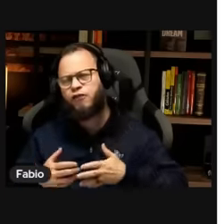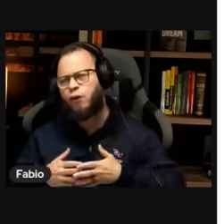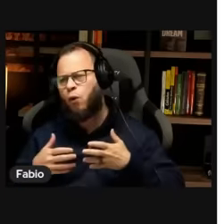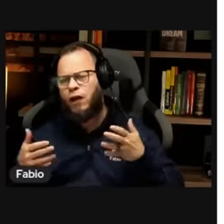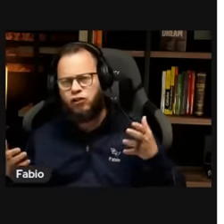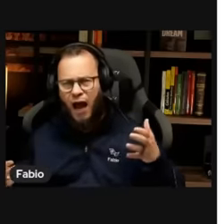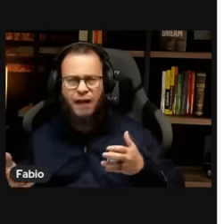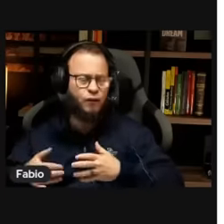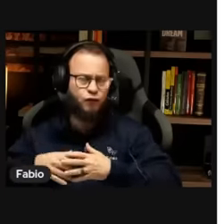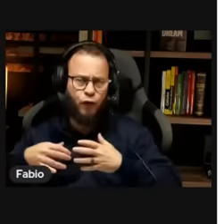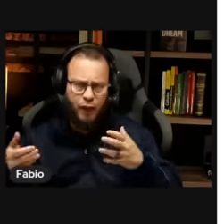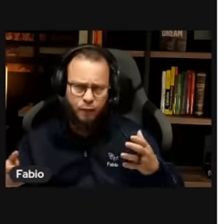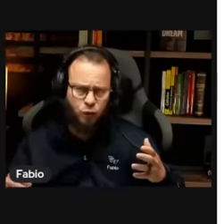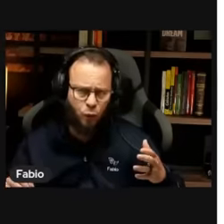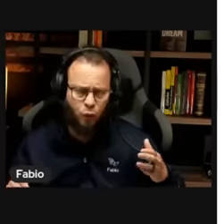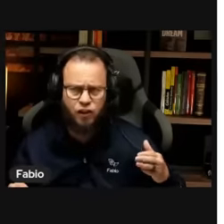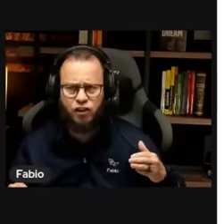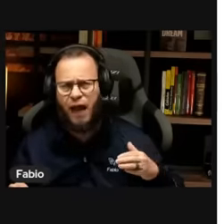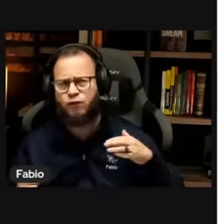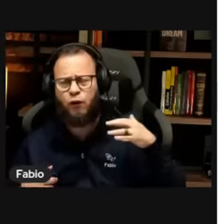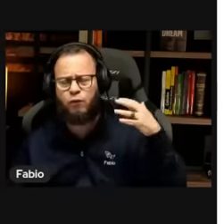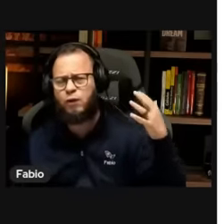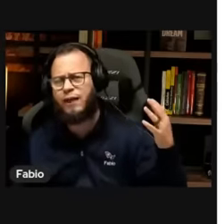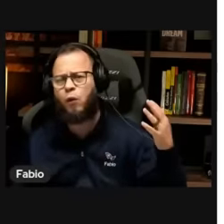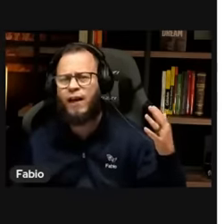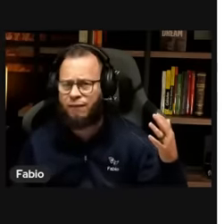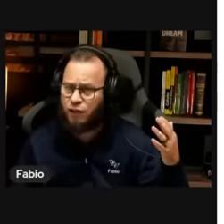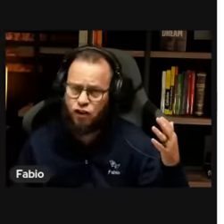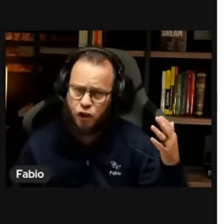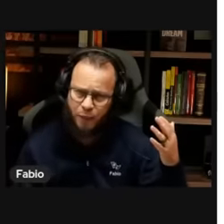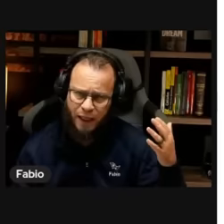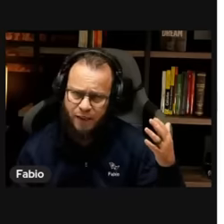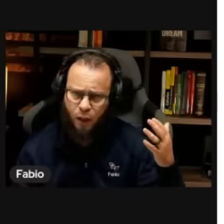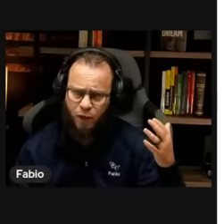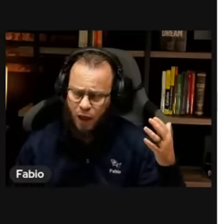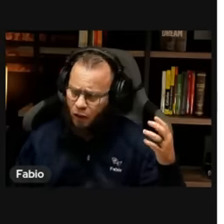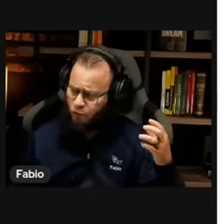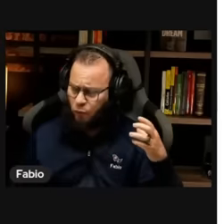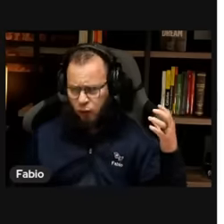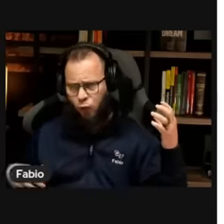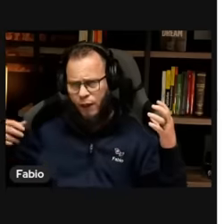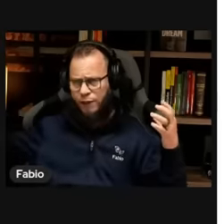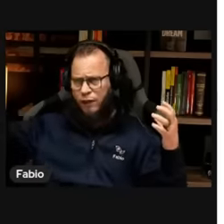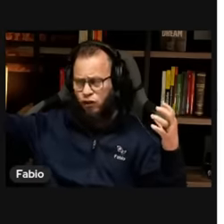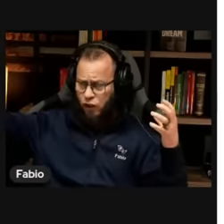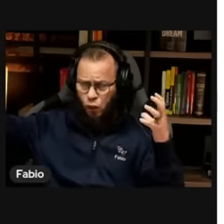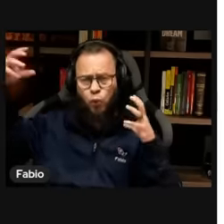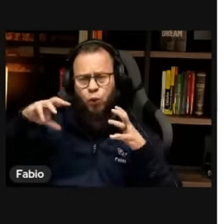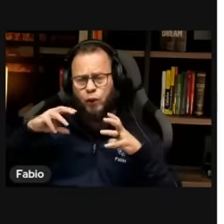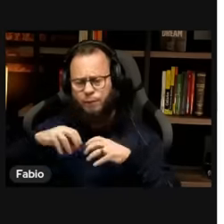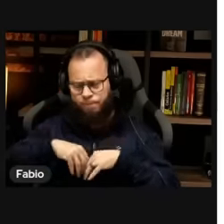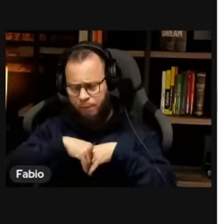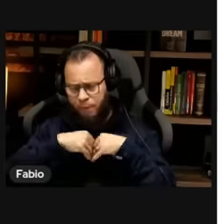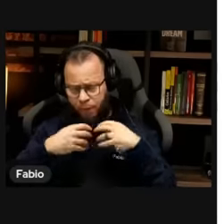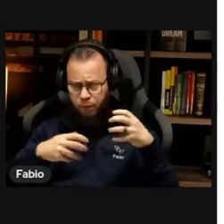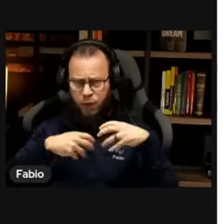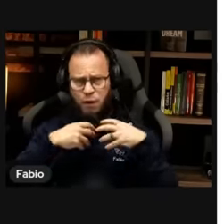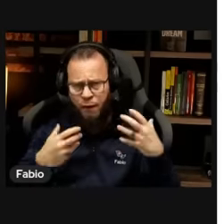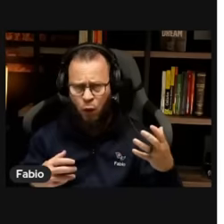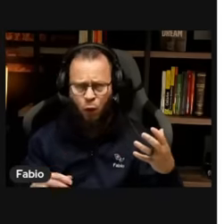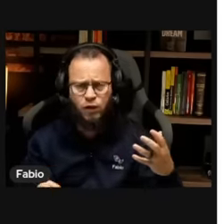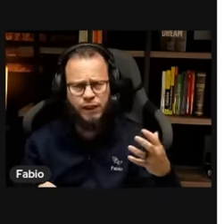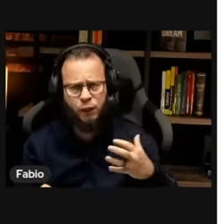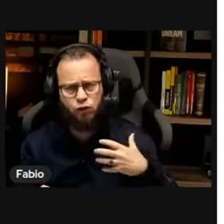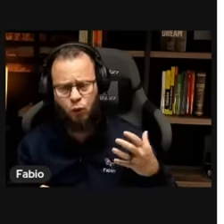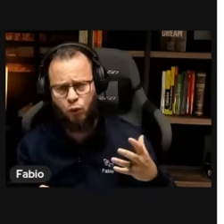ele virou candidato e foi como candidato, faltando até 40 dias para a eleição. Faltando 40 dias, o Lula